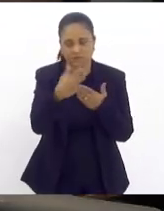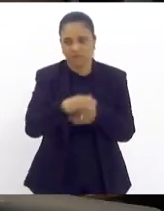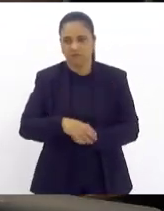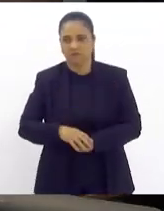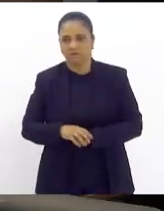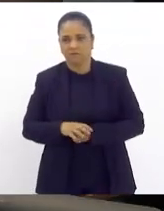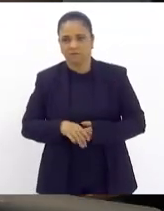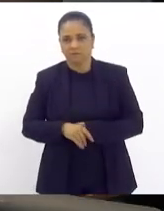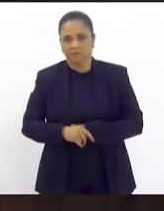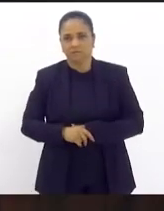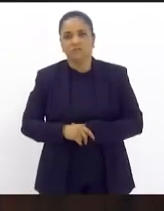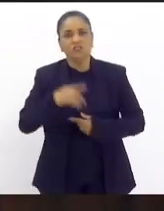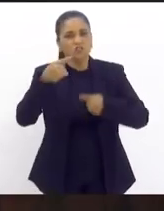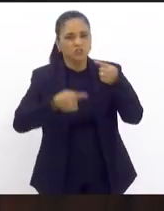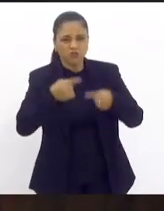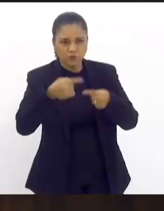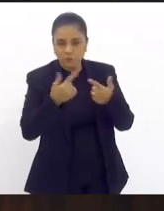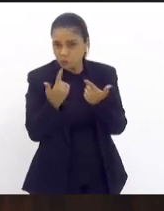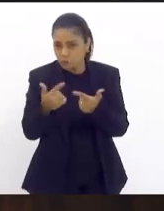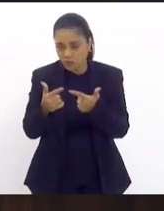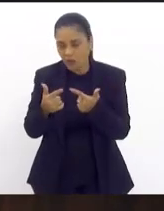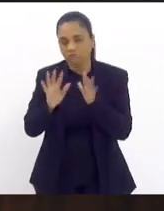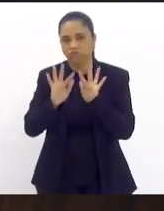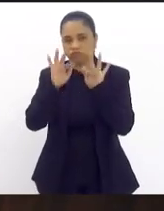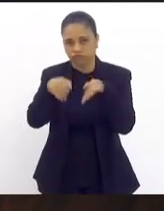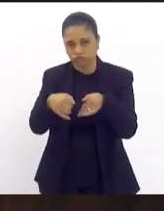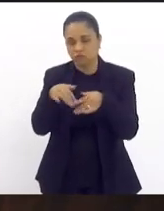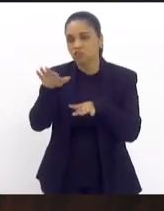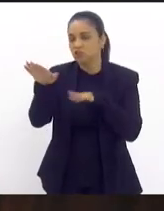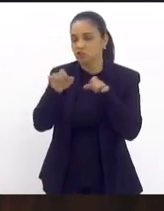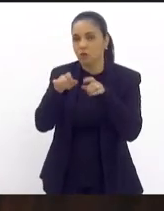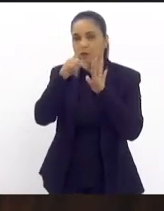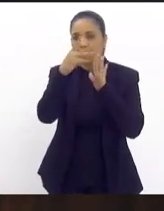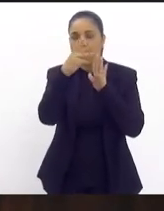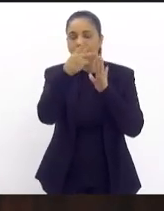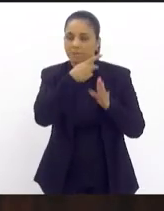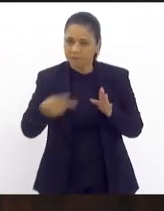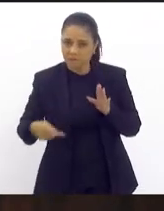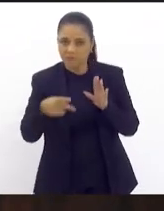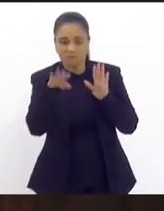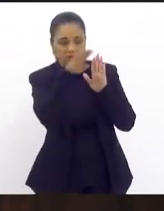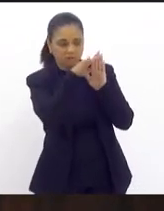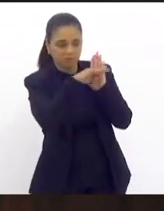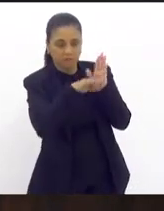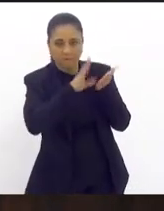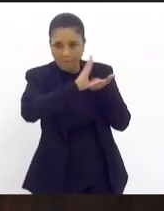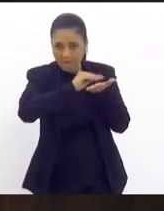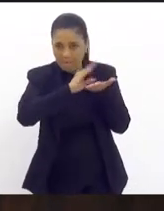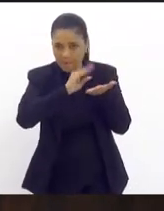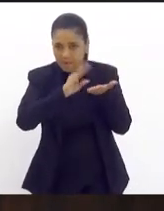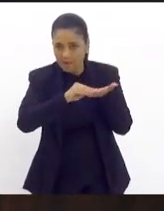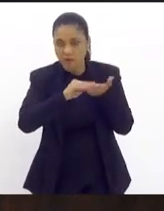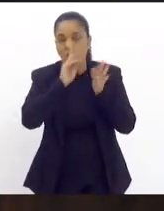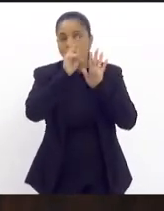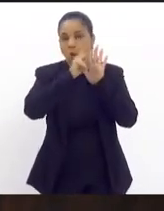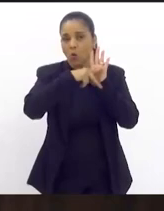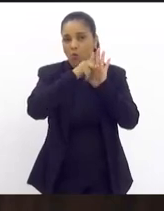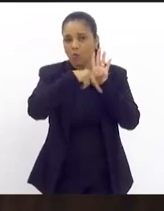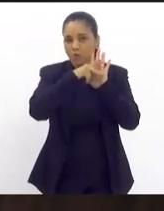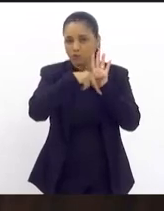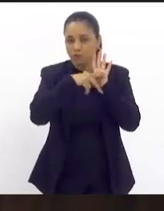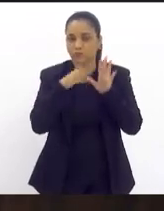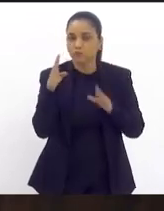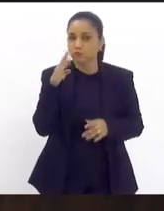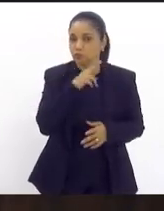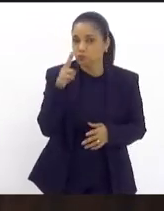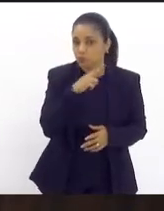Não havendo mais quem queira discutir, encerrada a discussão, a presidência chama os trabalhos à ordem, porque foi trazido o projeto em regime de